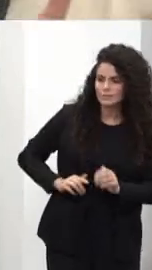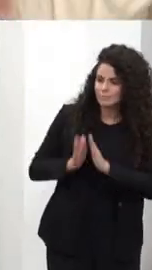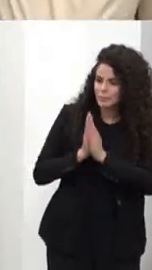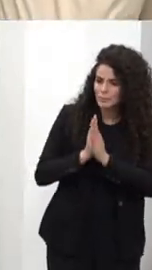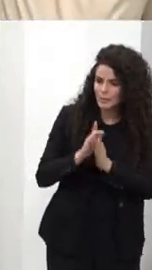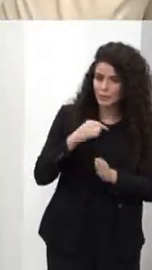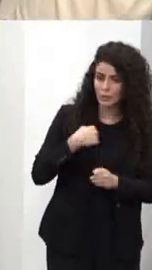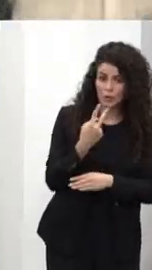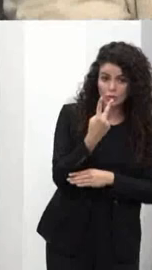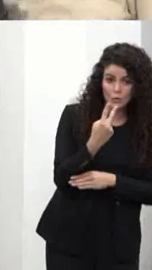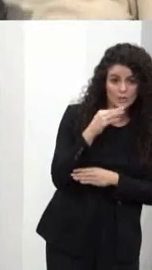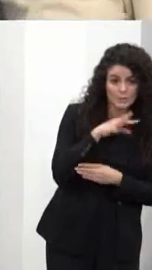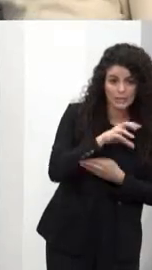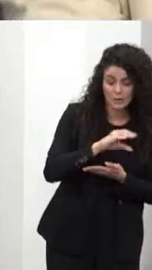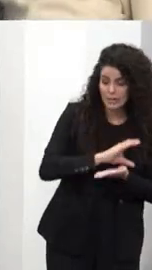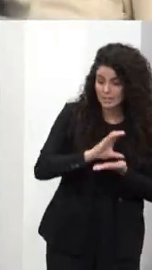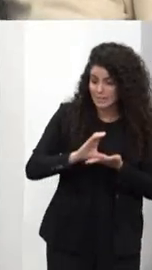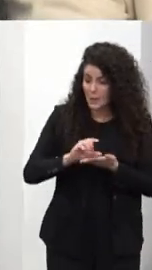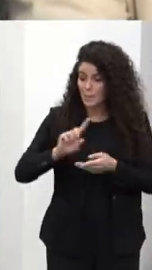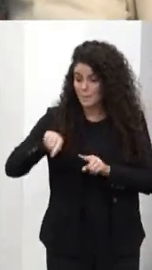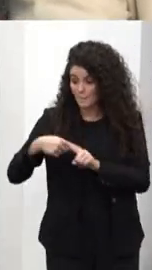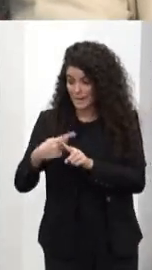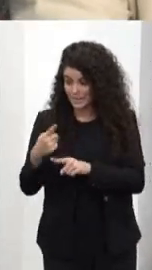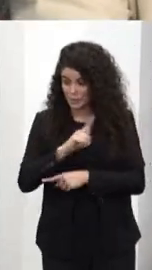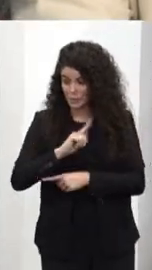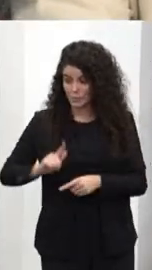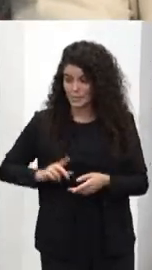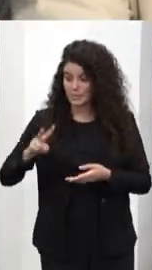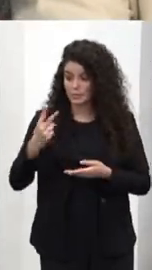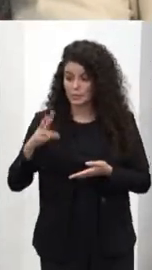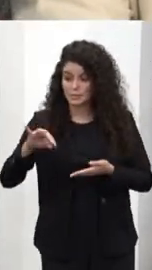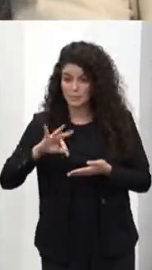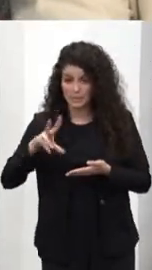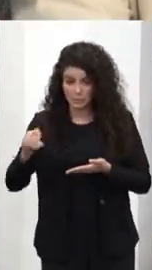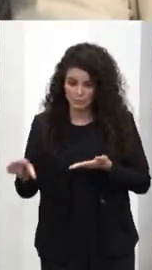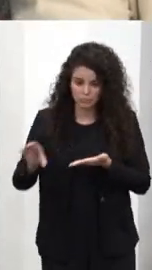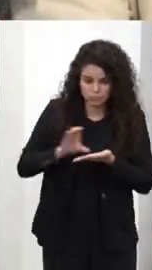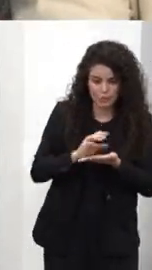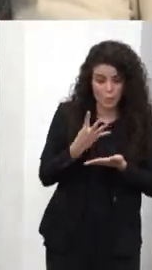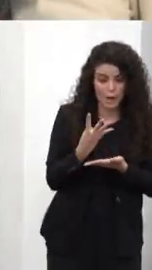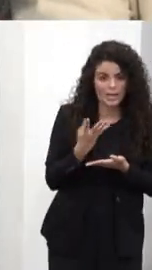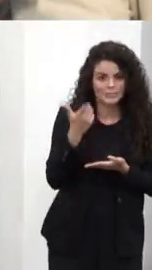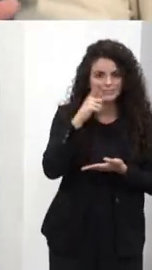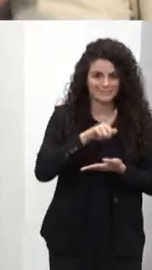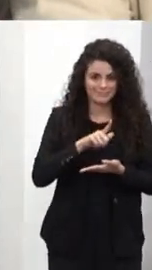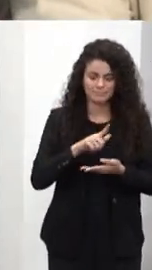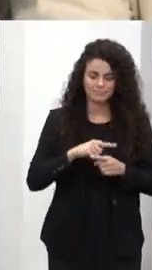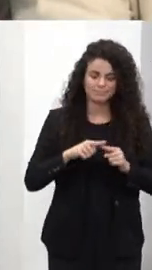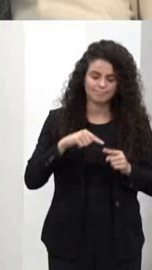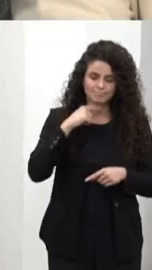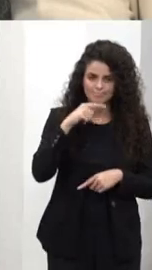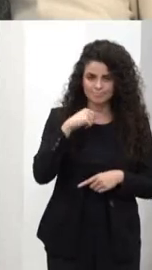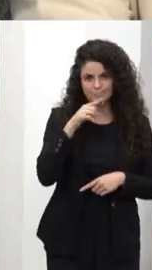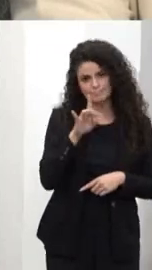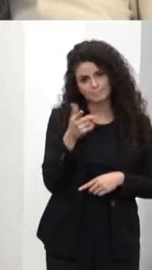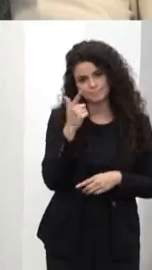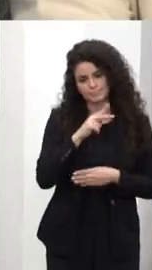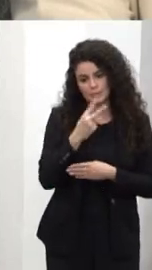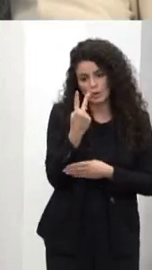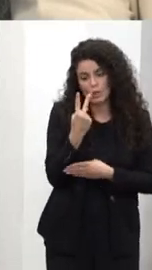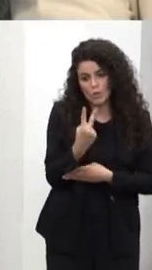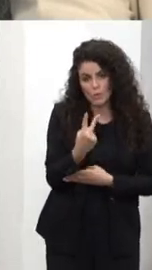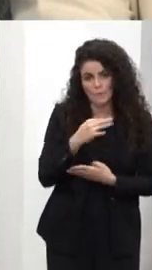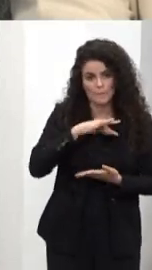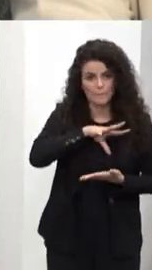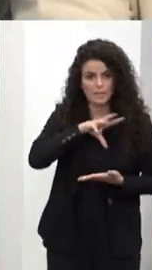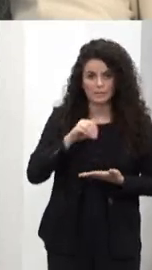vira quatro já é um volume maior Só que infelizmente não veio né os quatro só ficou nos dois e todas as